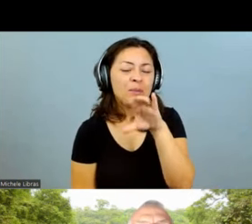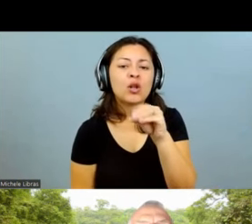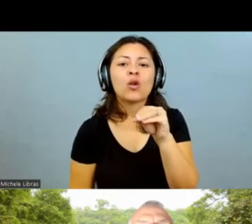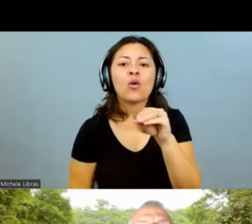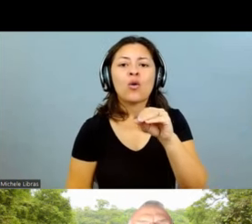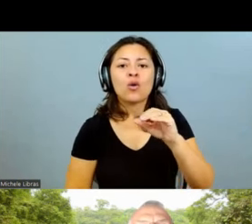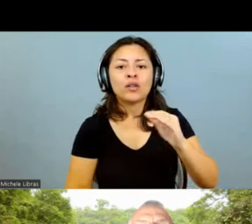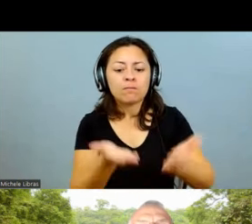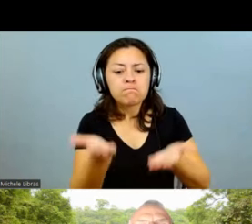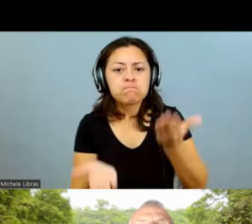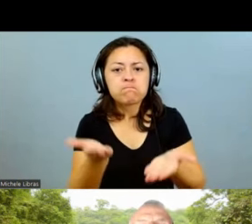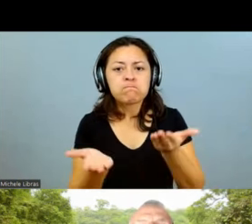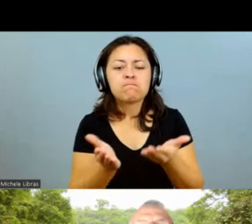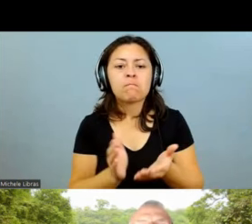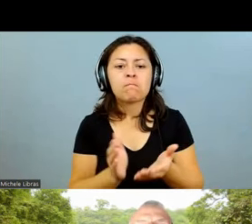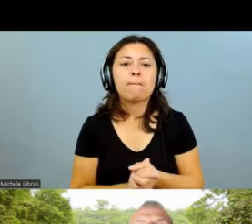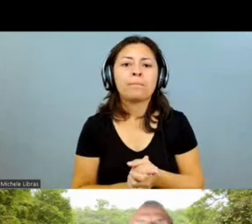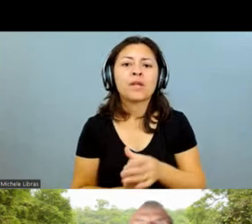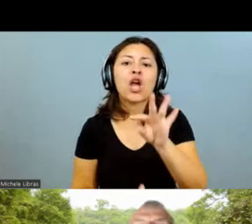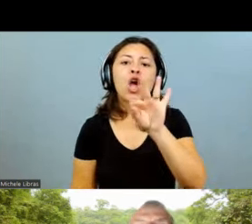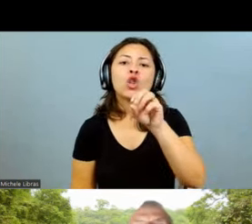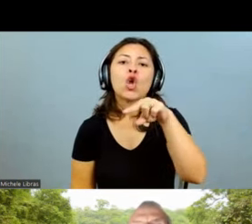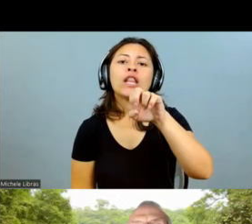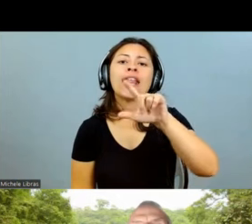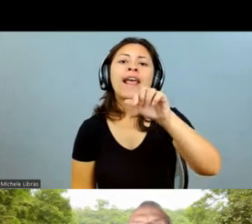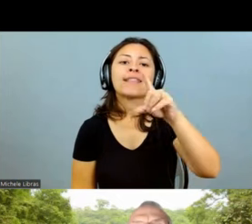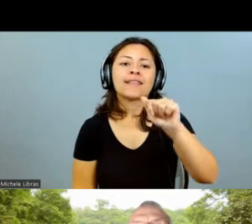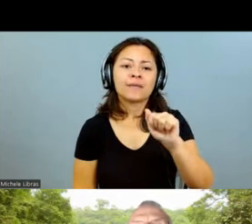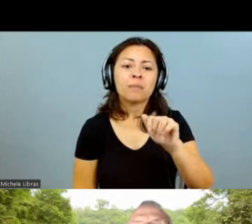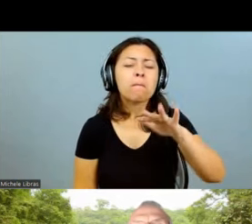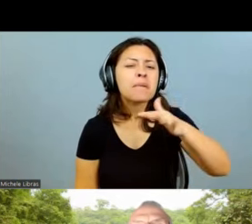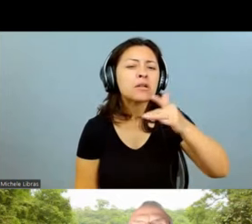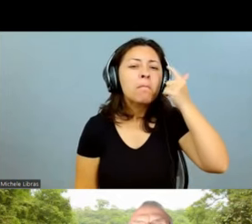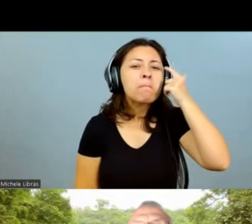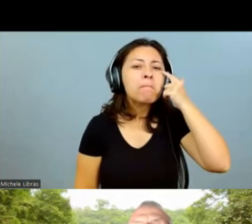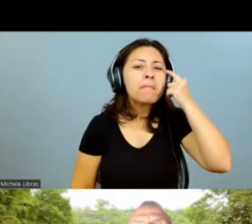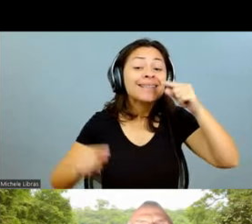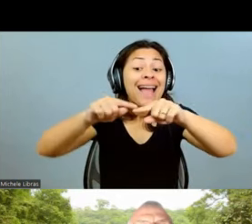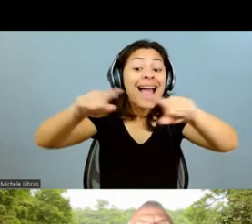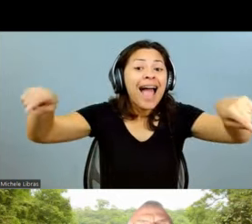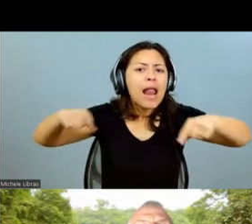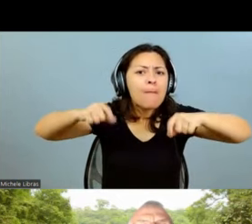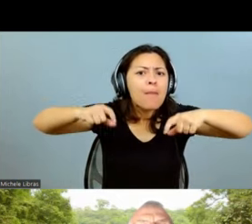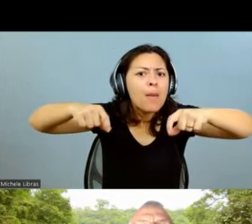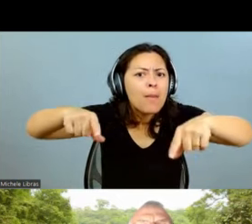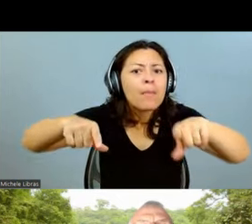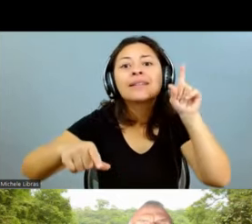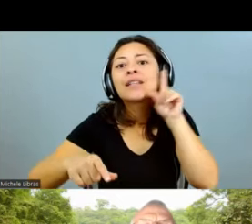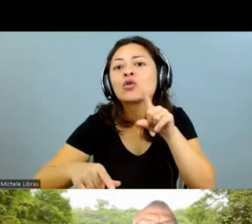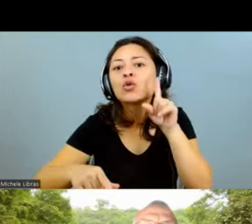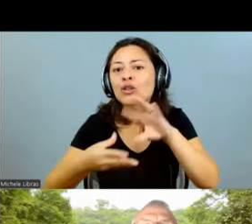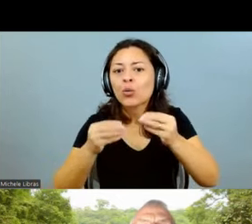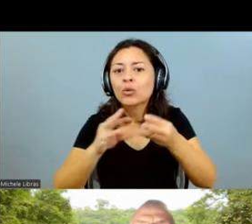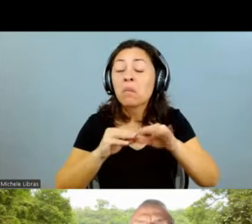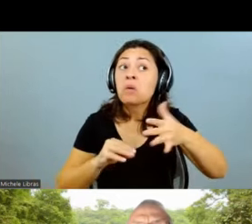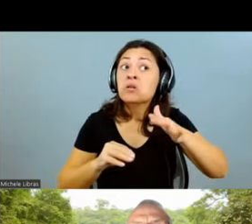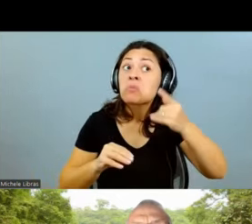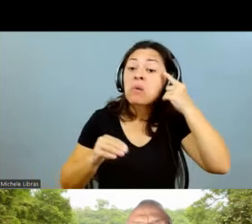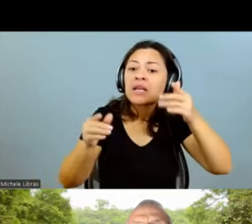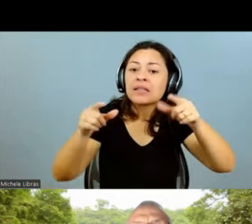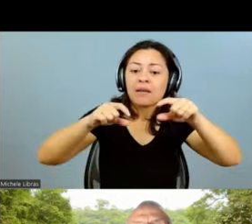toneladas a expectativa inicial da área plantada para safra 2425 nos Estados Unidos é de um aumento